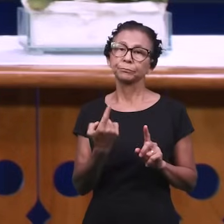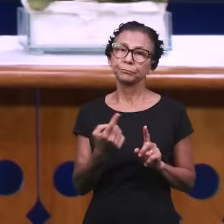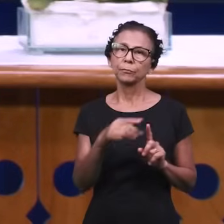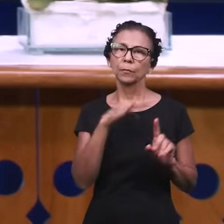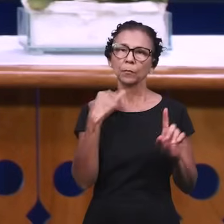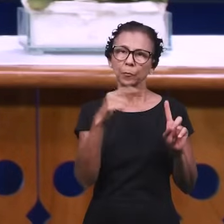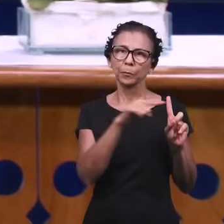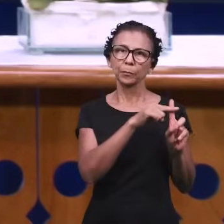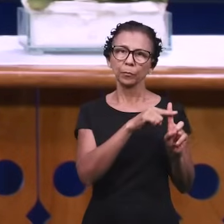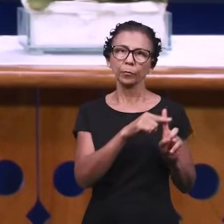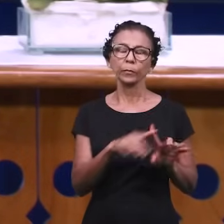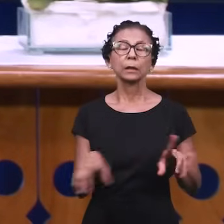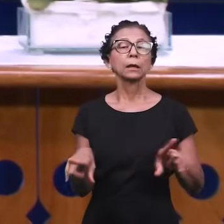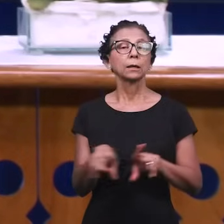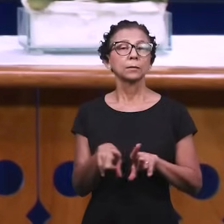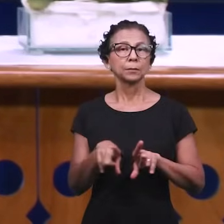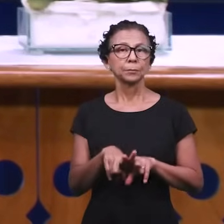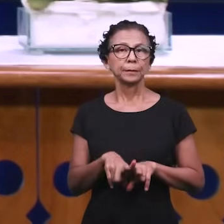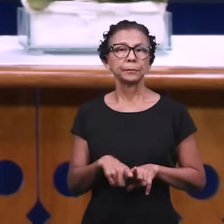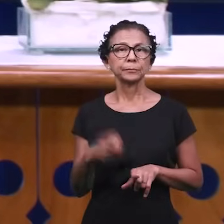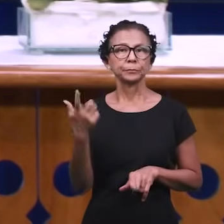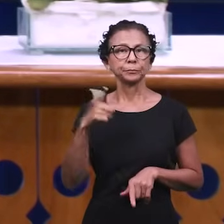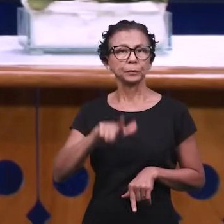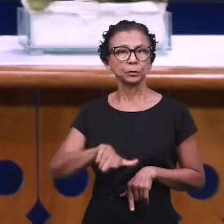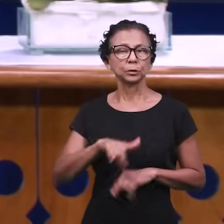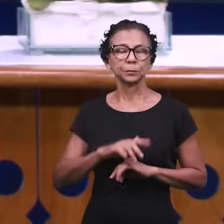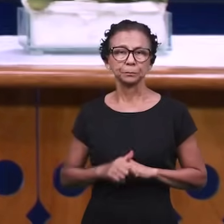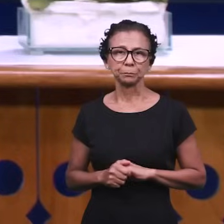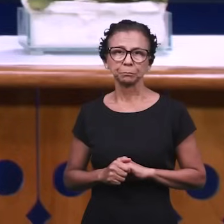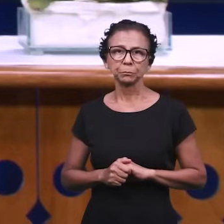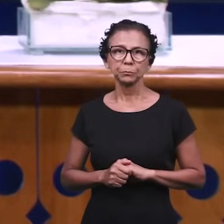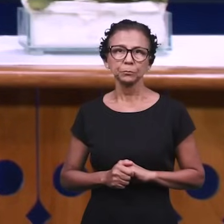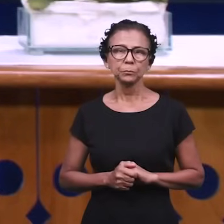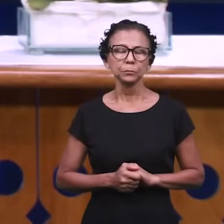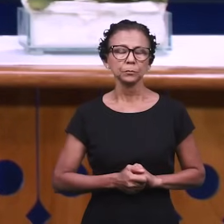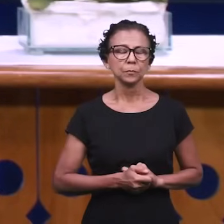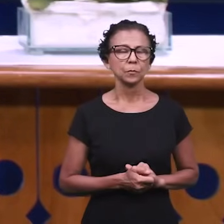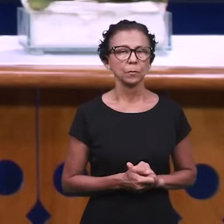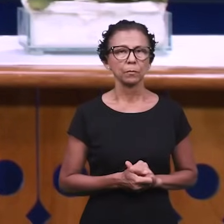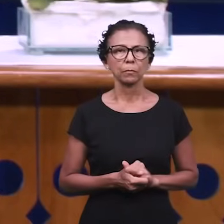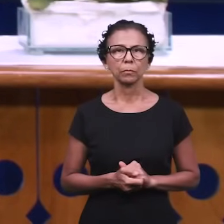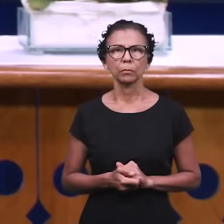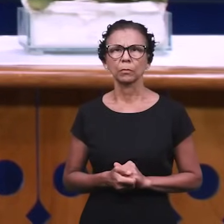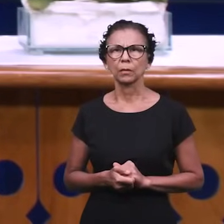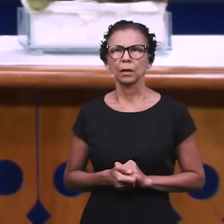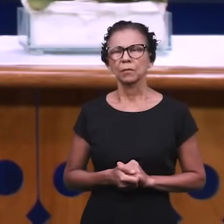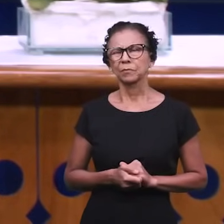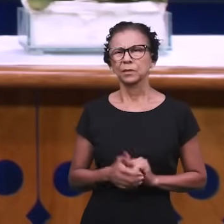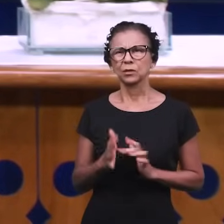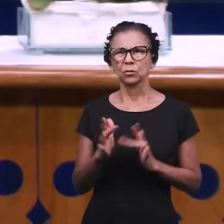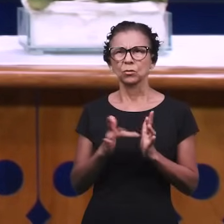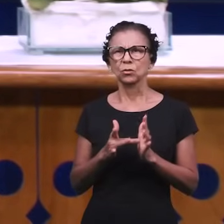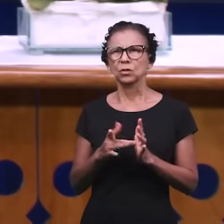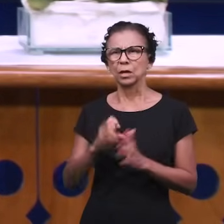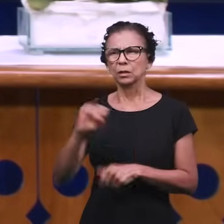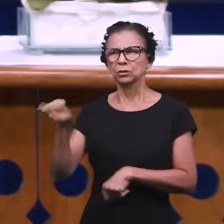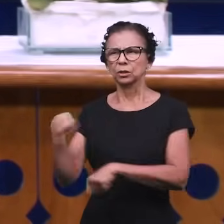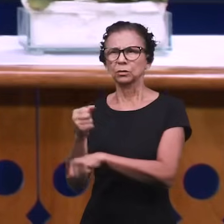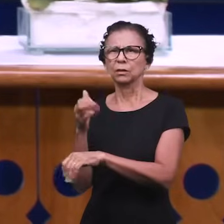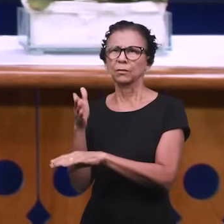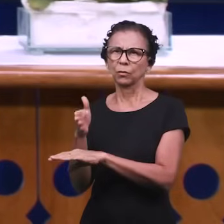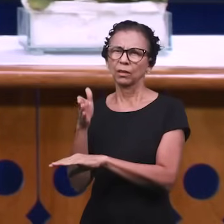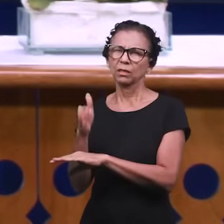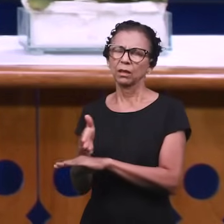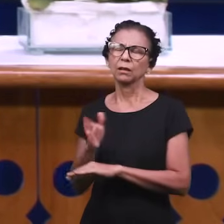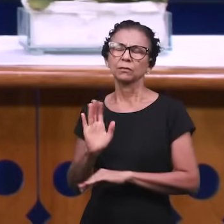Outra coisa muito importante que eu já disse, mas vou ressaltar. Agora, Jesus tinha entrado em Jerusalém várias vezes,